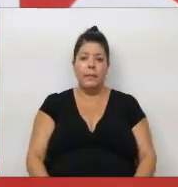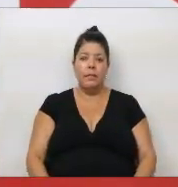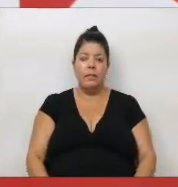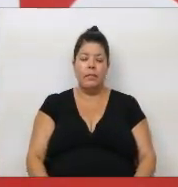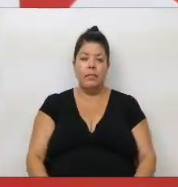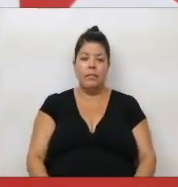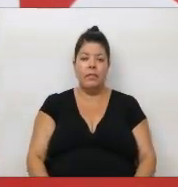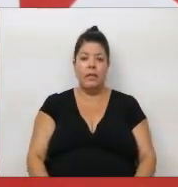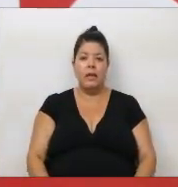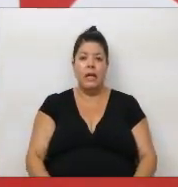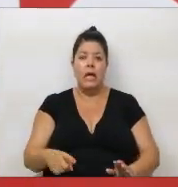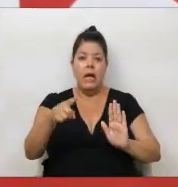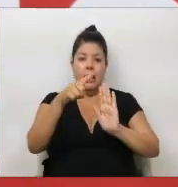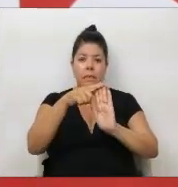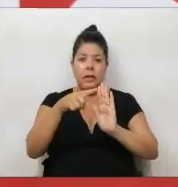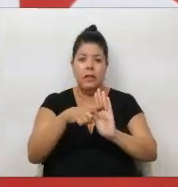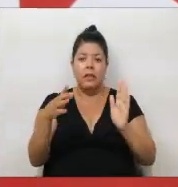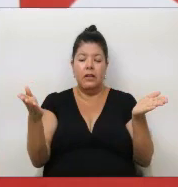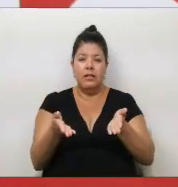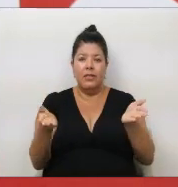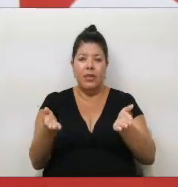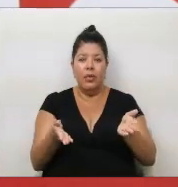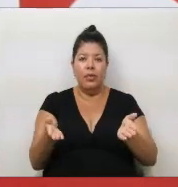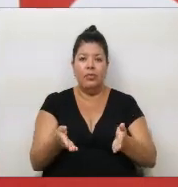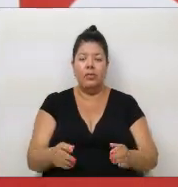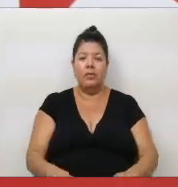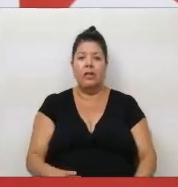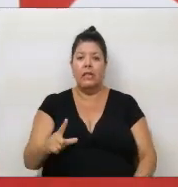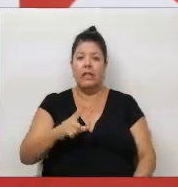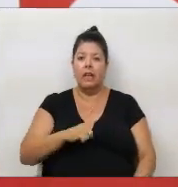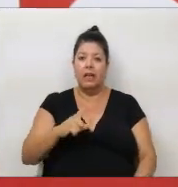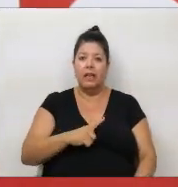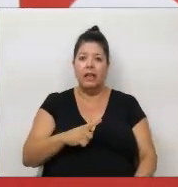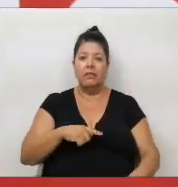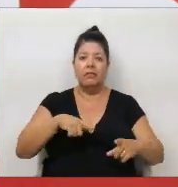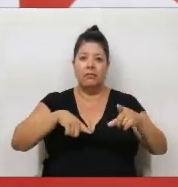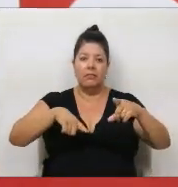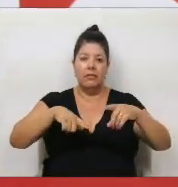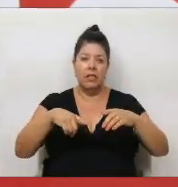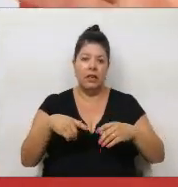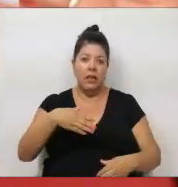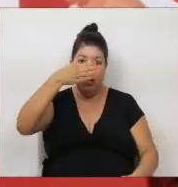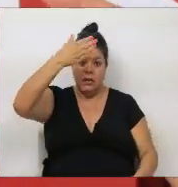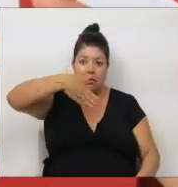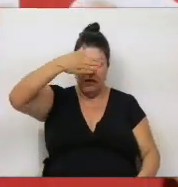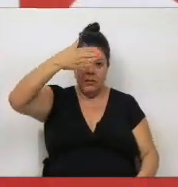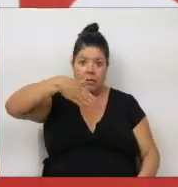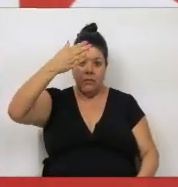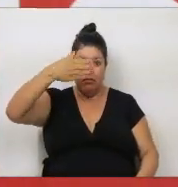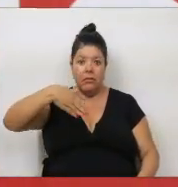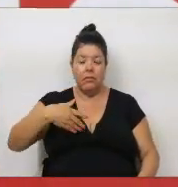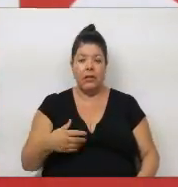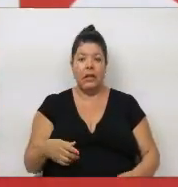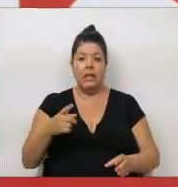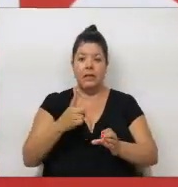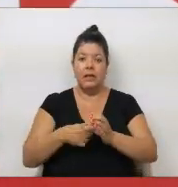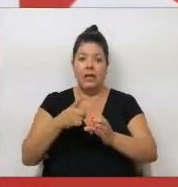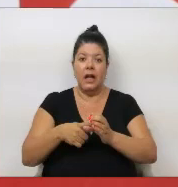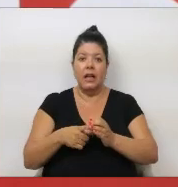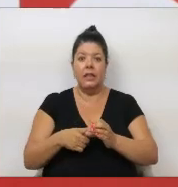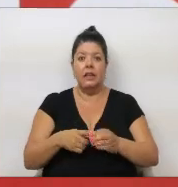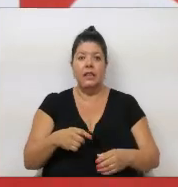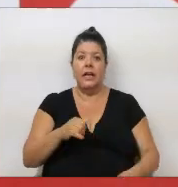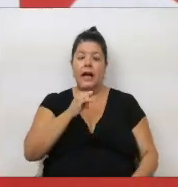Todas as medidas que hoje nós temos de transparência na nossa cidade, nós